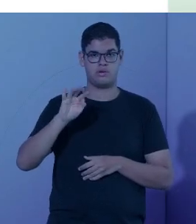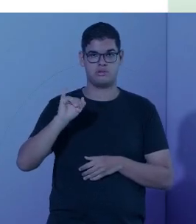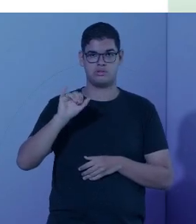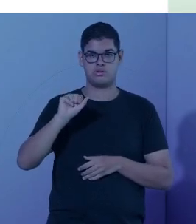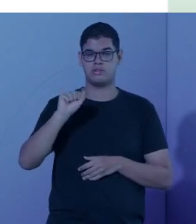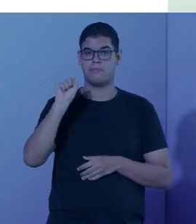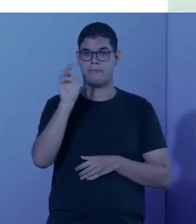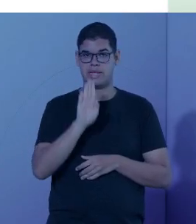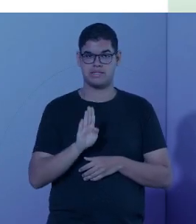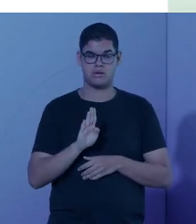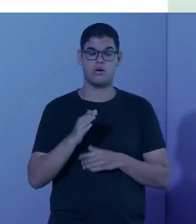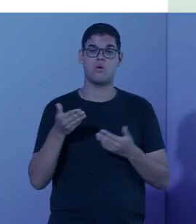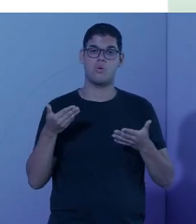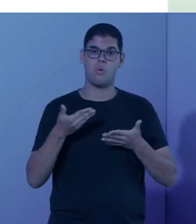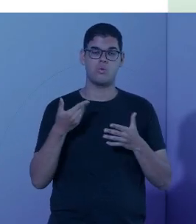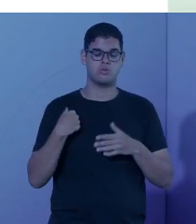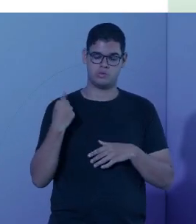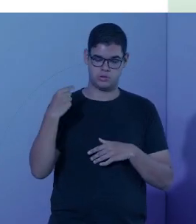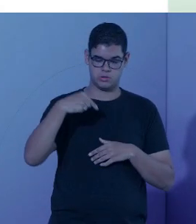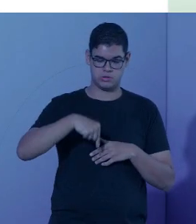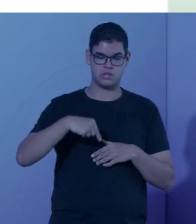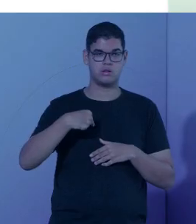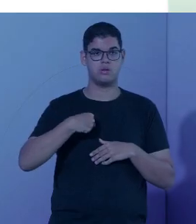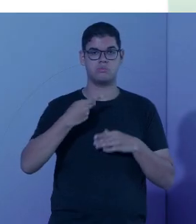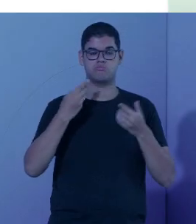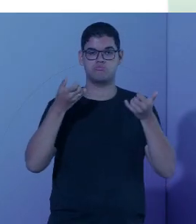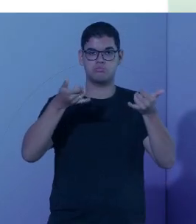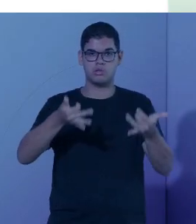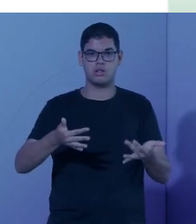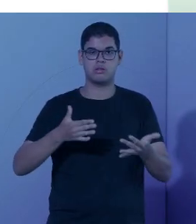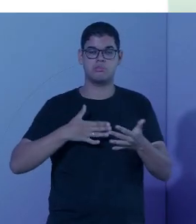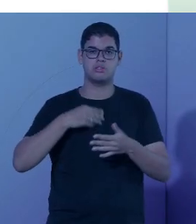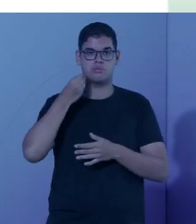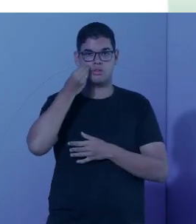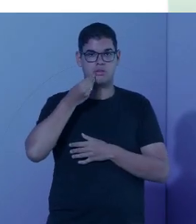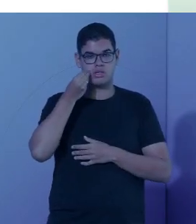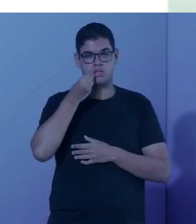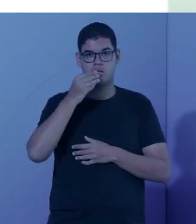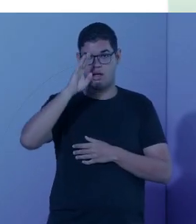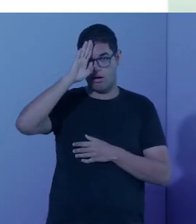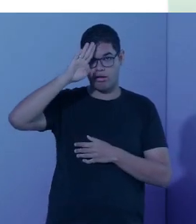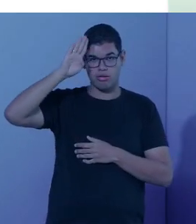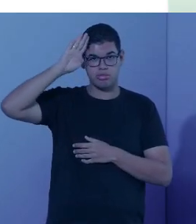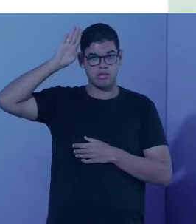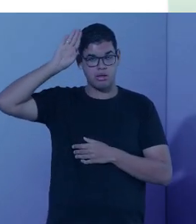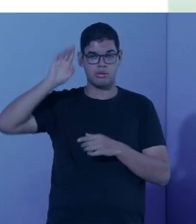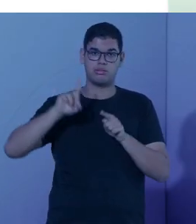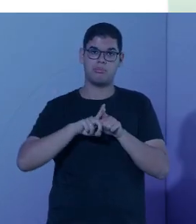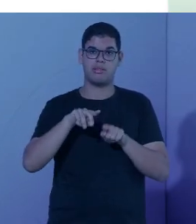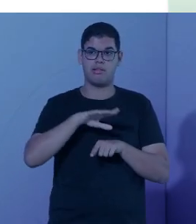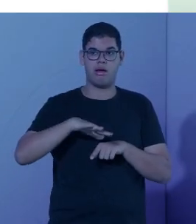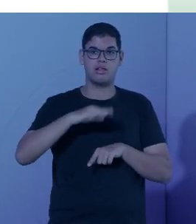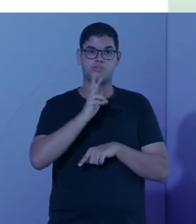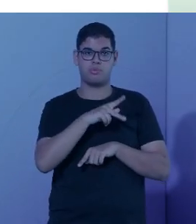convite do Unidos para falar da minha experiência acadêmica, da minha experiência como docente também nesse